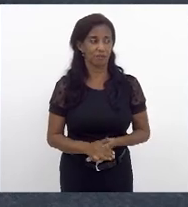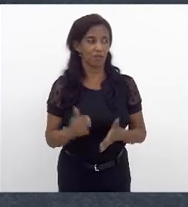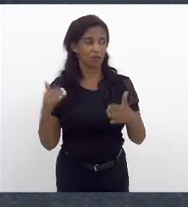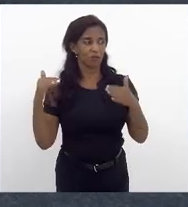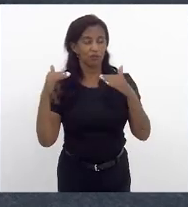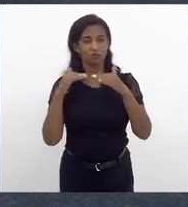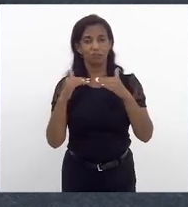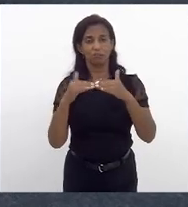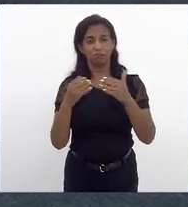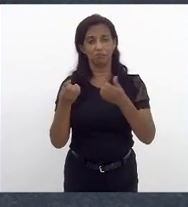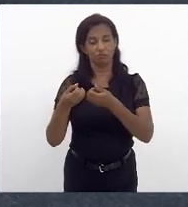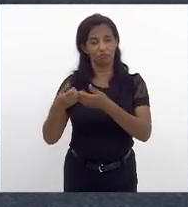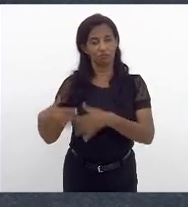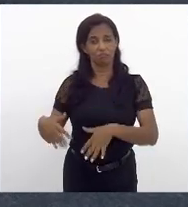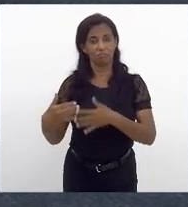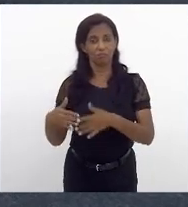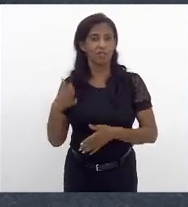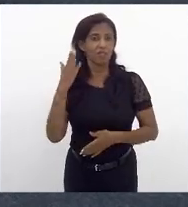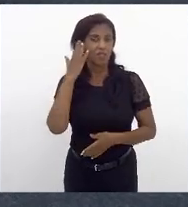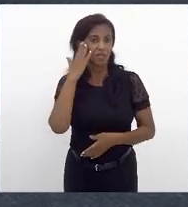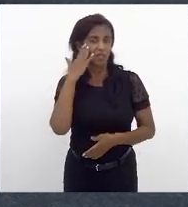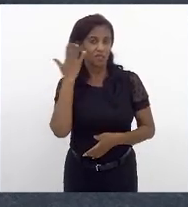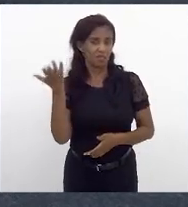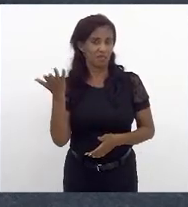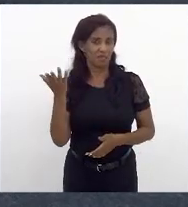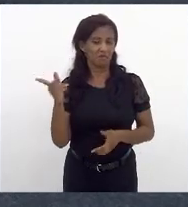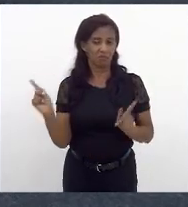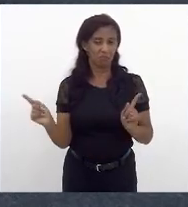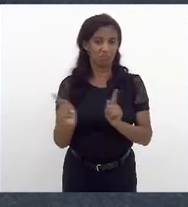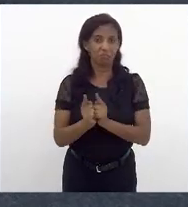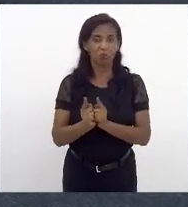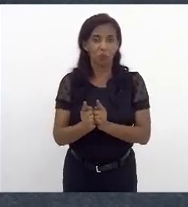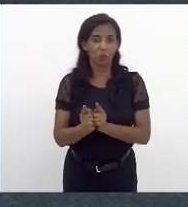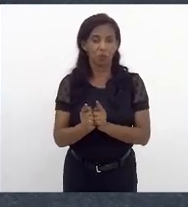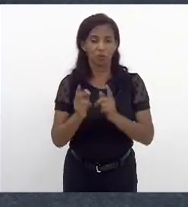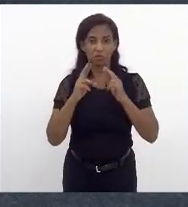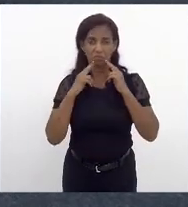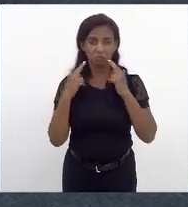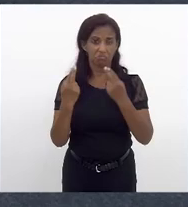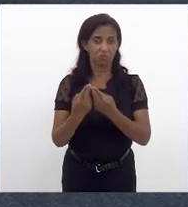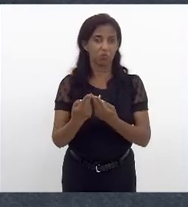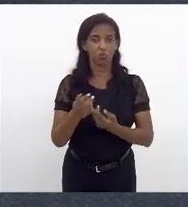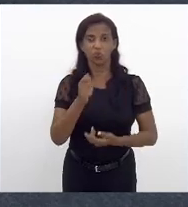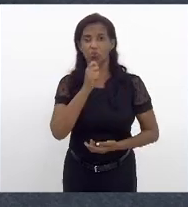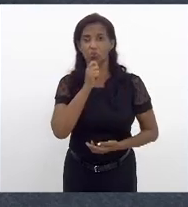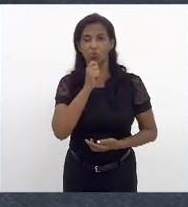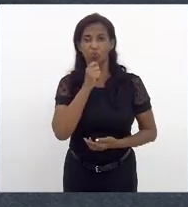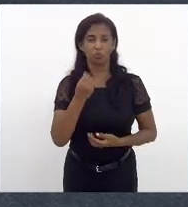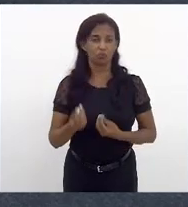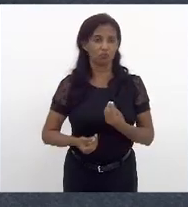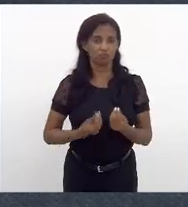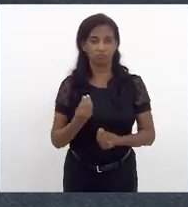de gastos. Soube que foi uma sabatina muito breve, não tive ainda